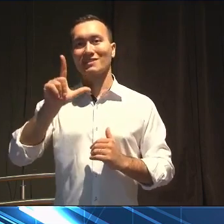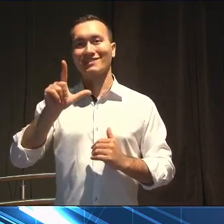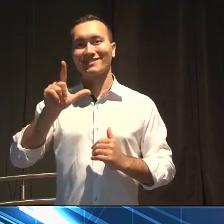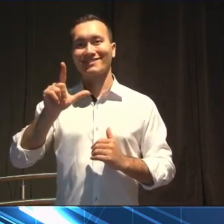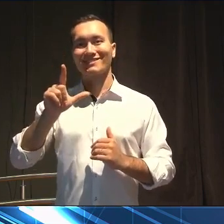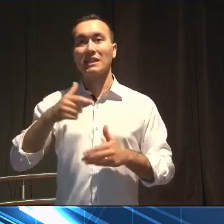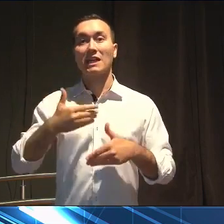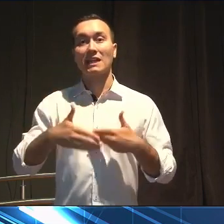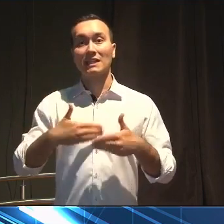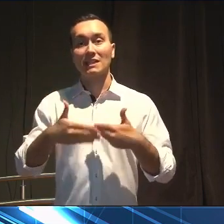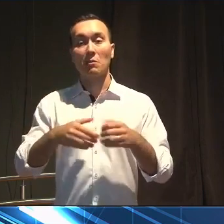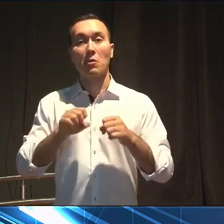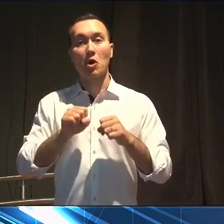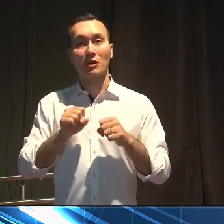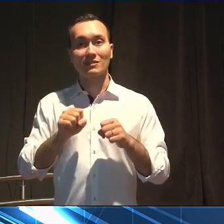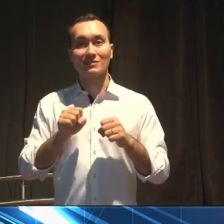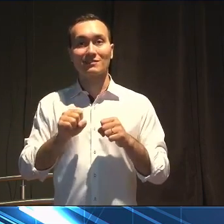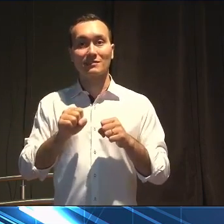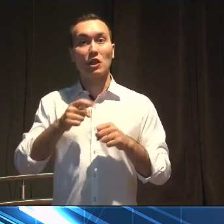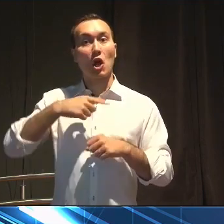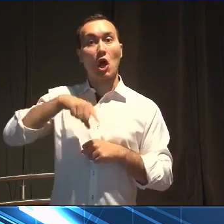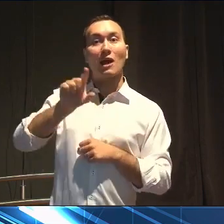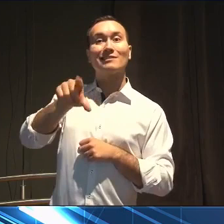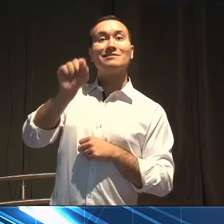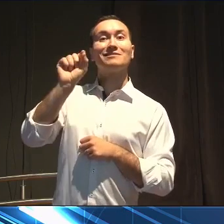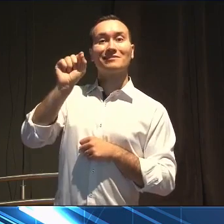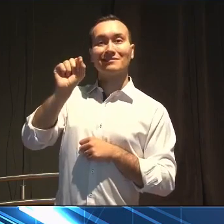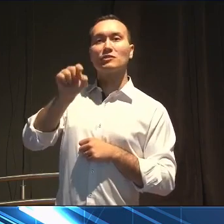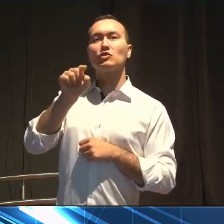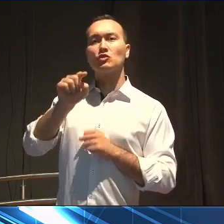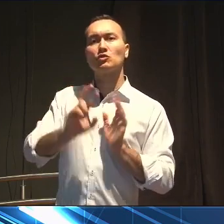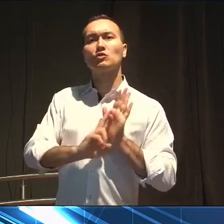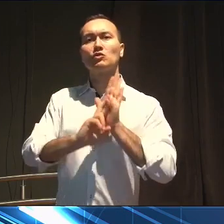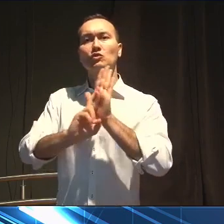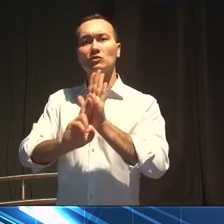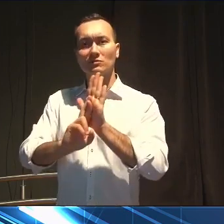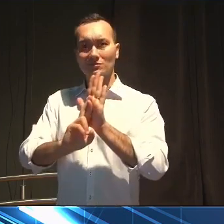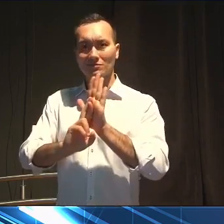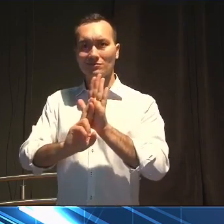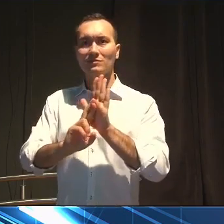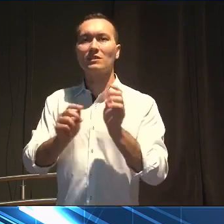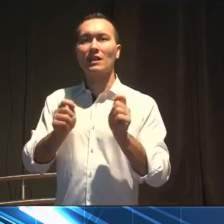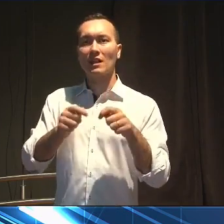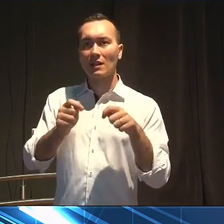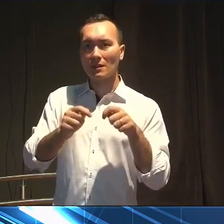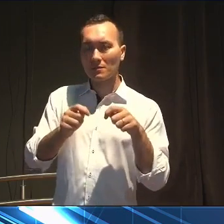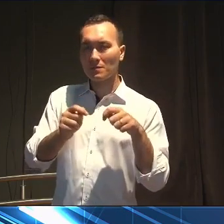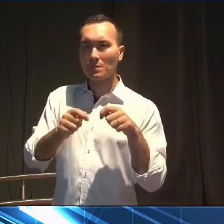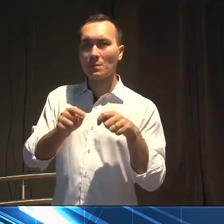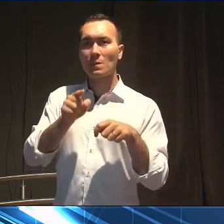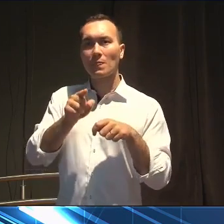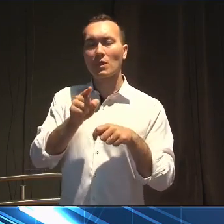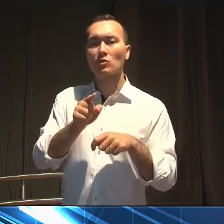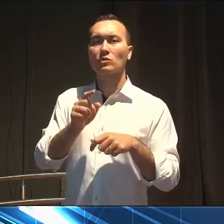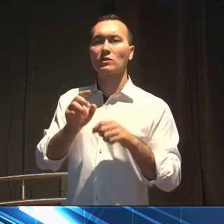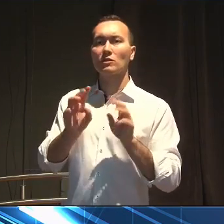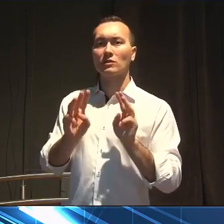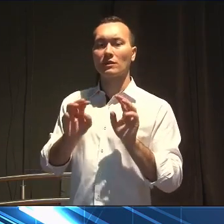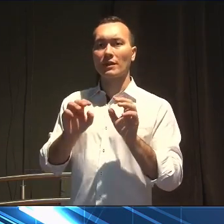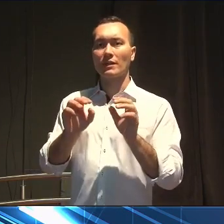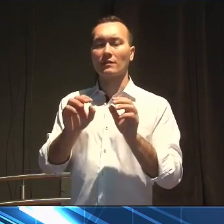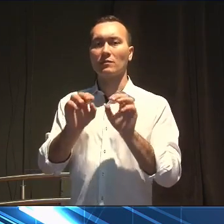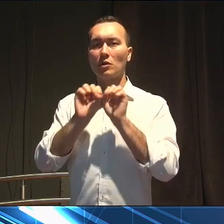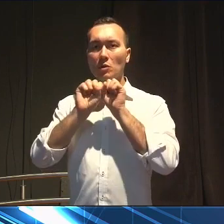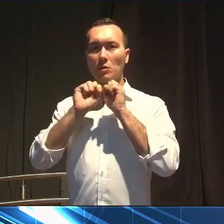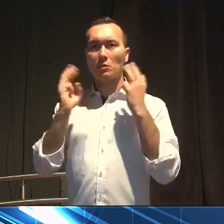se tornam embaixadores. Quando eles se tornam embaixadores, eles podem organizar workshops de todas essas tecnologias para os